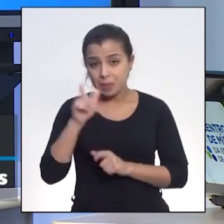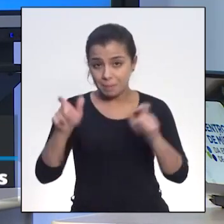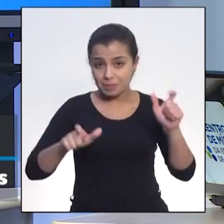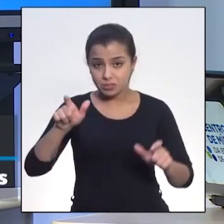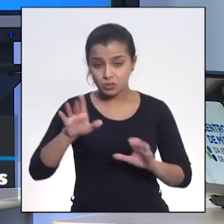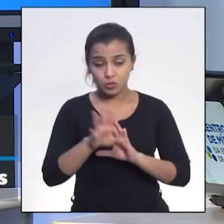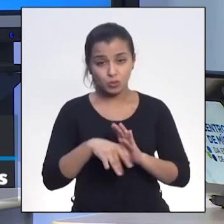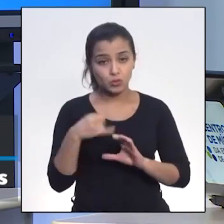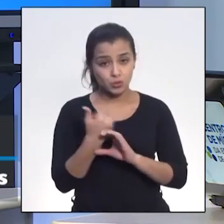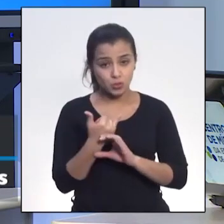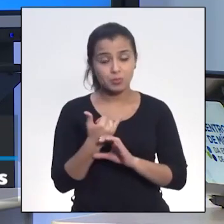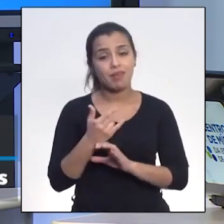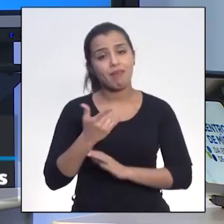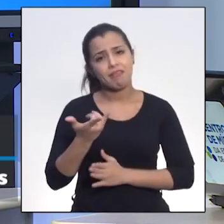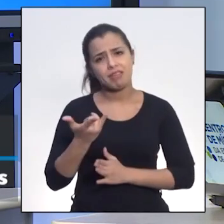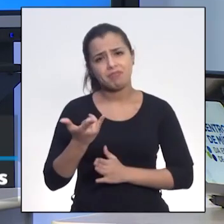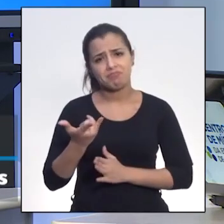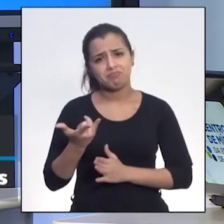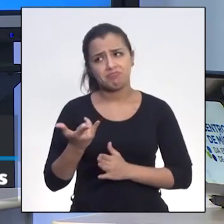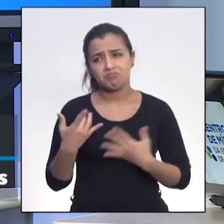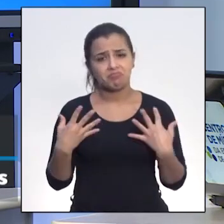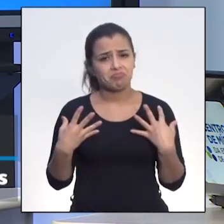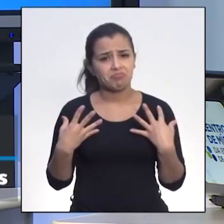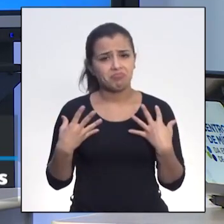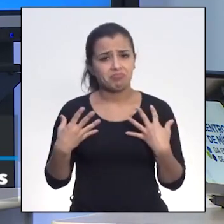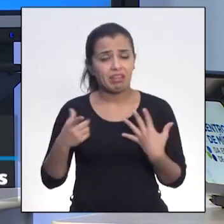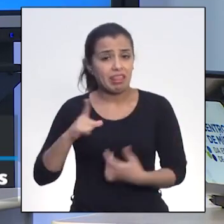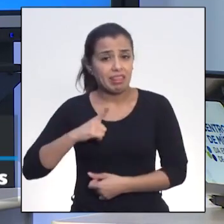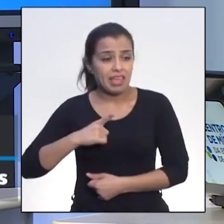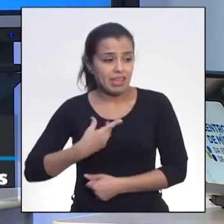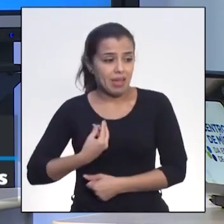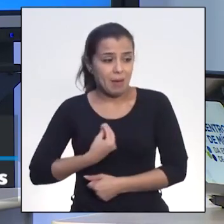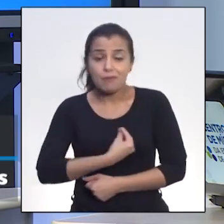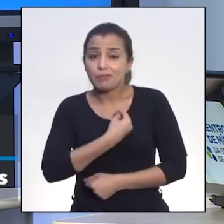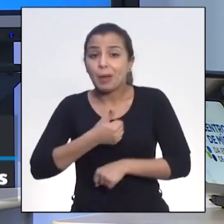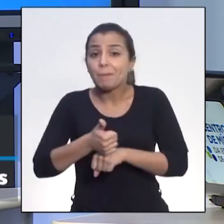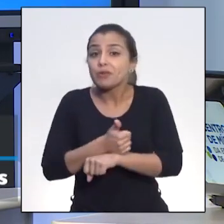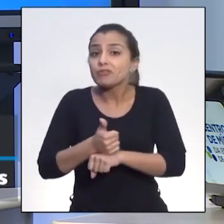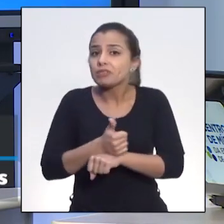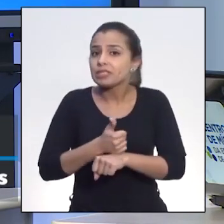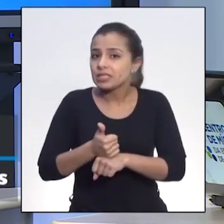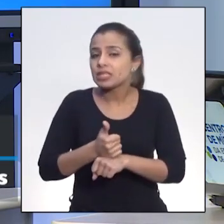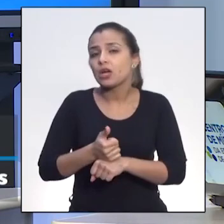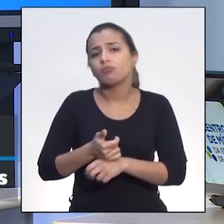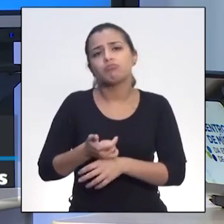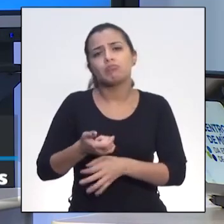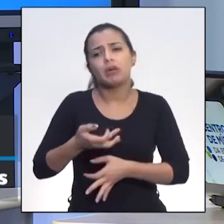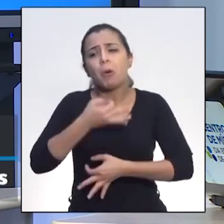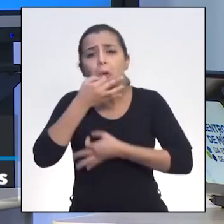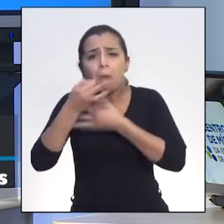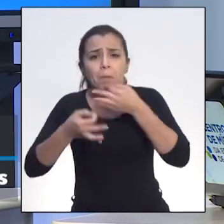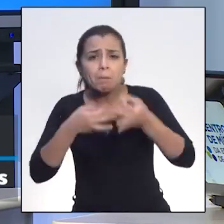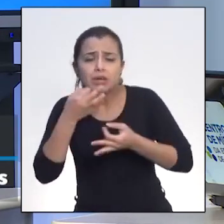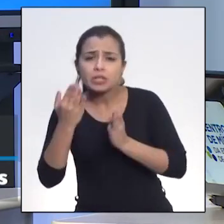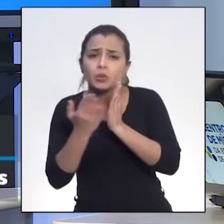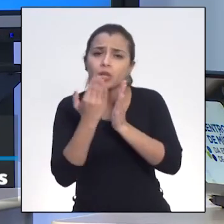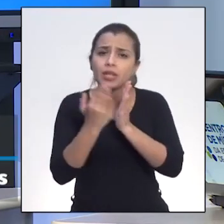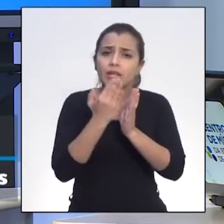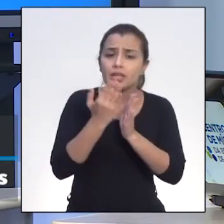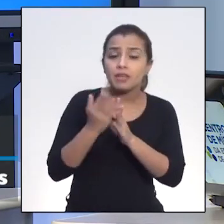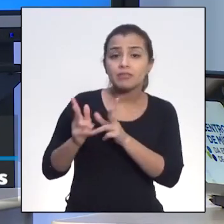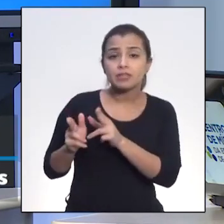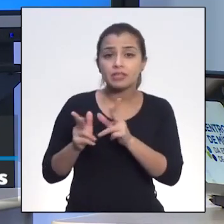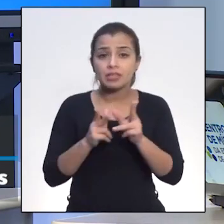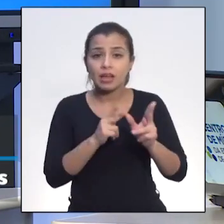que estruturaram toda a sua vida fazendo críticas, né? Em cima de livros, filmes, seriados, jogos,